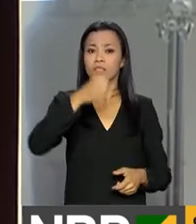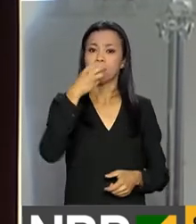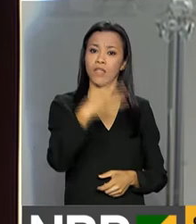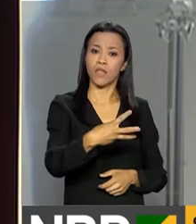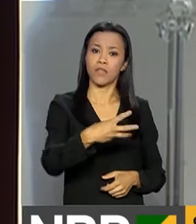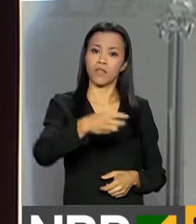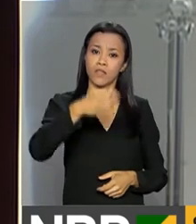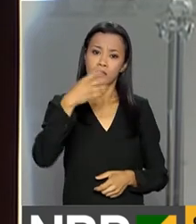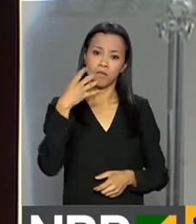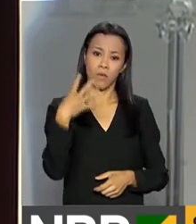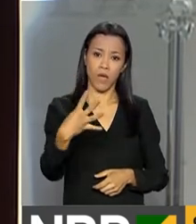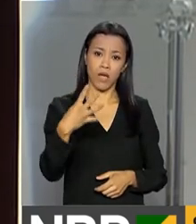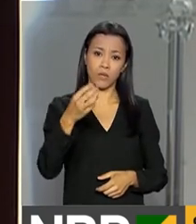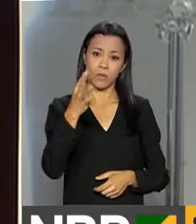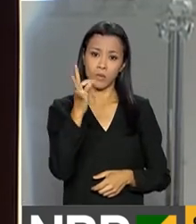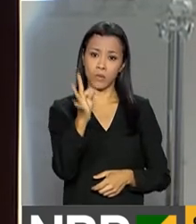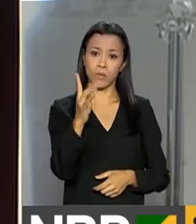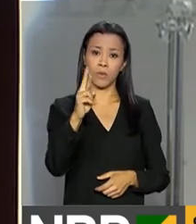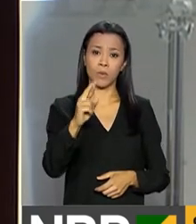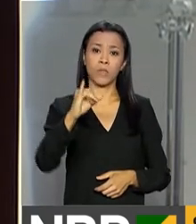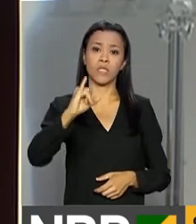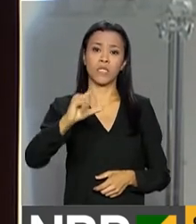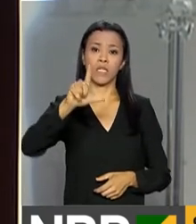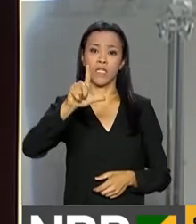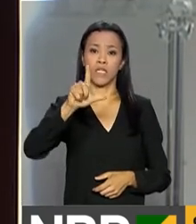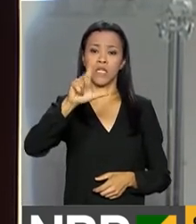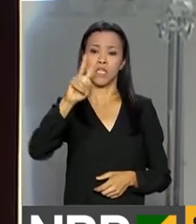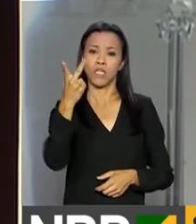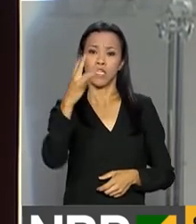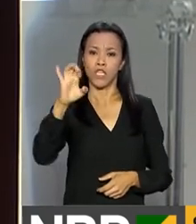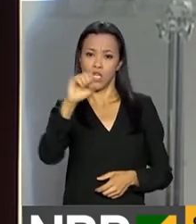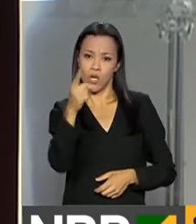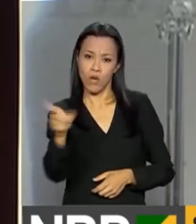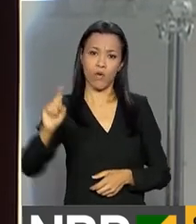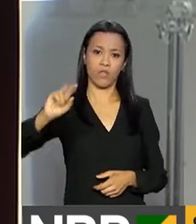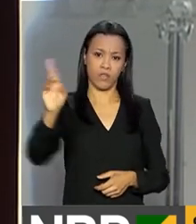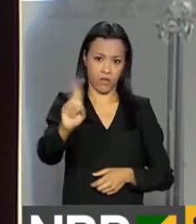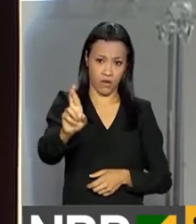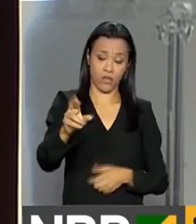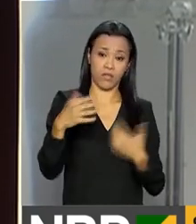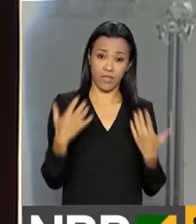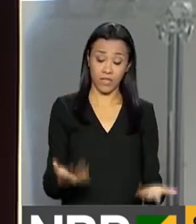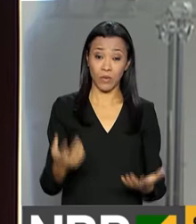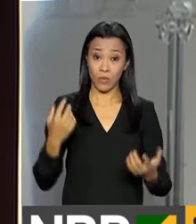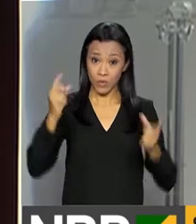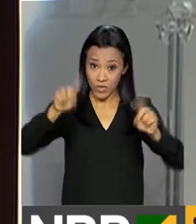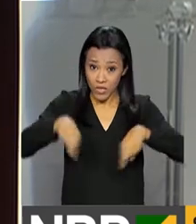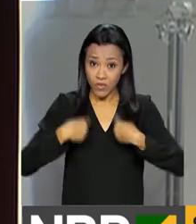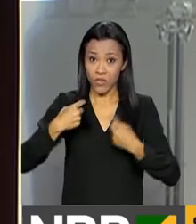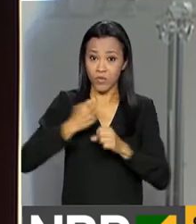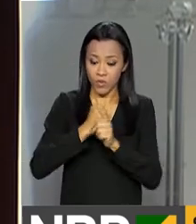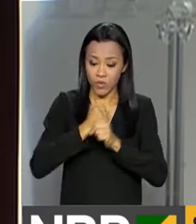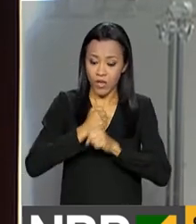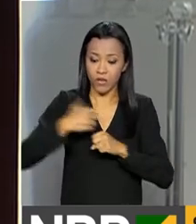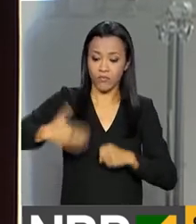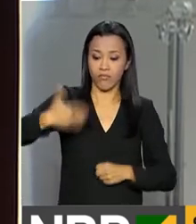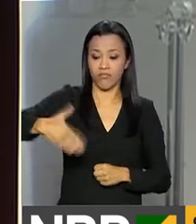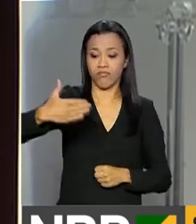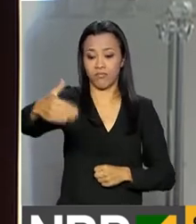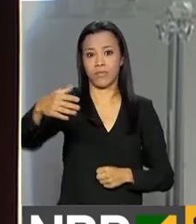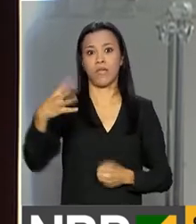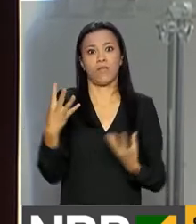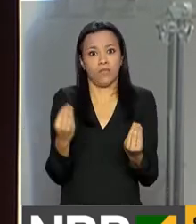4 trilhões de reais. Então, os nossos desafios para os próximos anos, eles são muito grandes. Eu, inclusive, disse